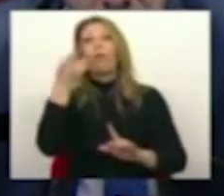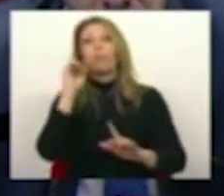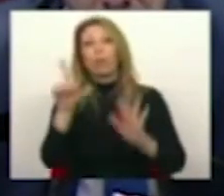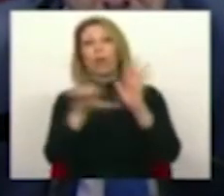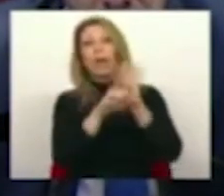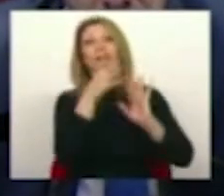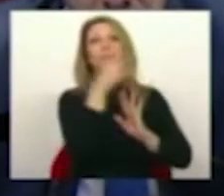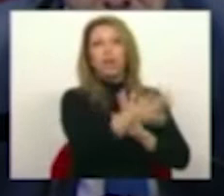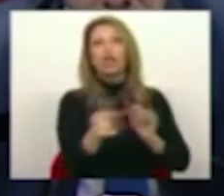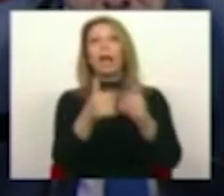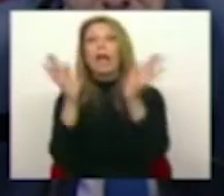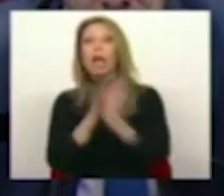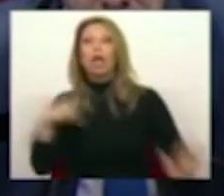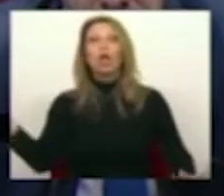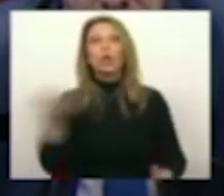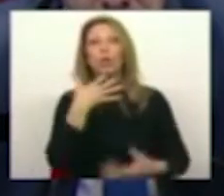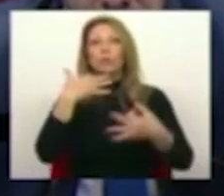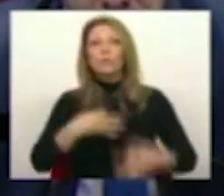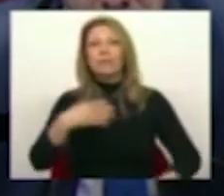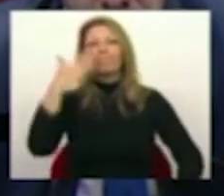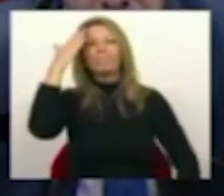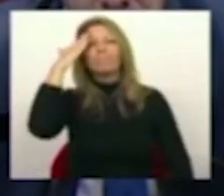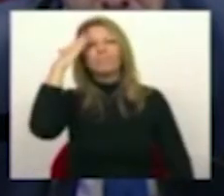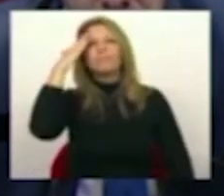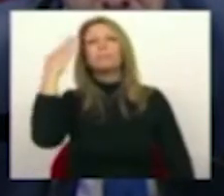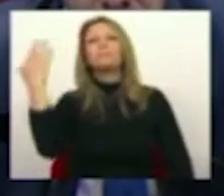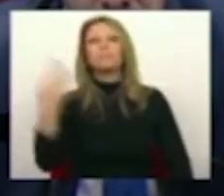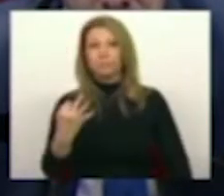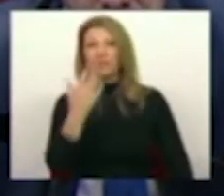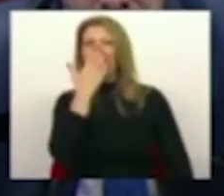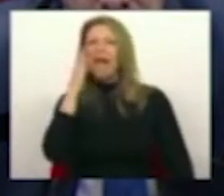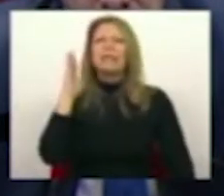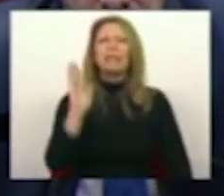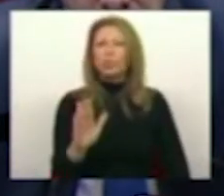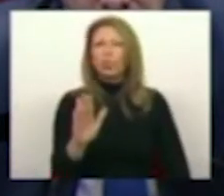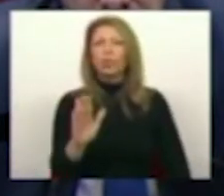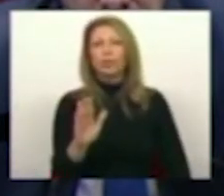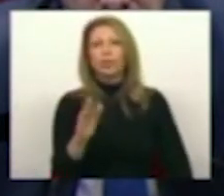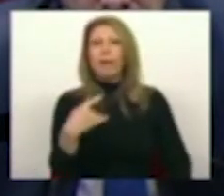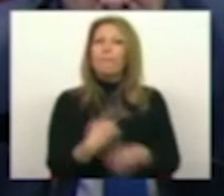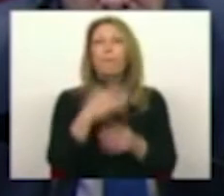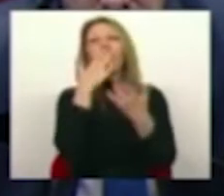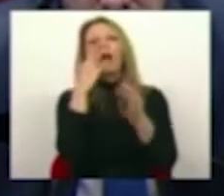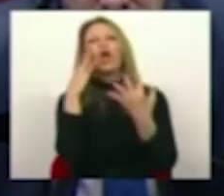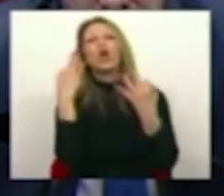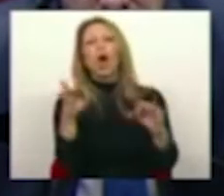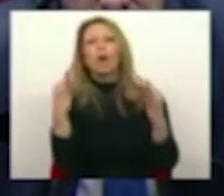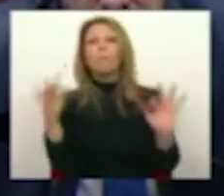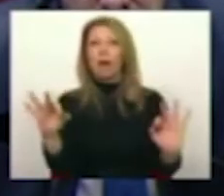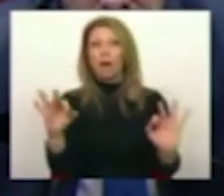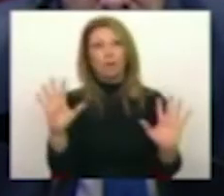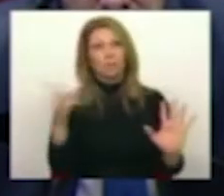todos ganharem a consciência de que há comportamentos que, por mais normalizados que possam parecer, são